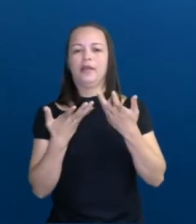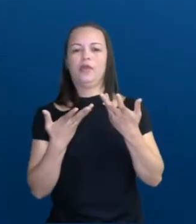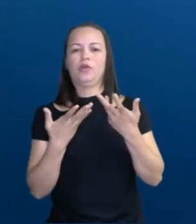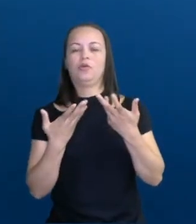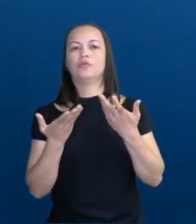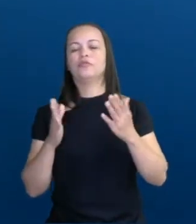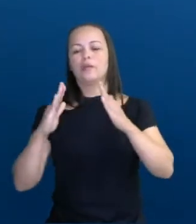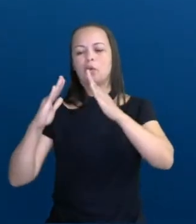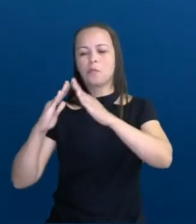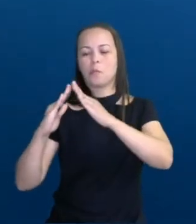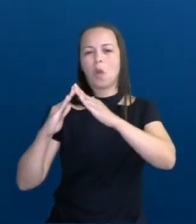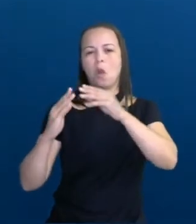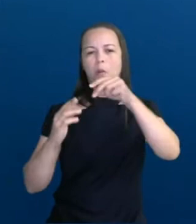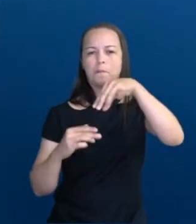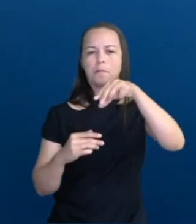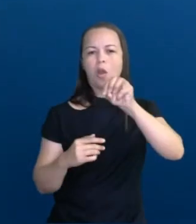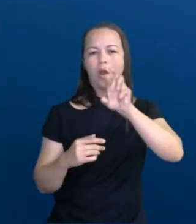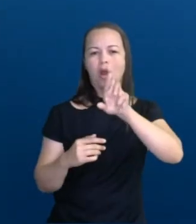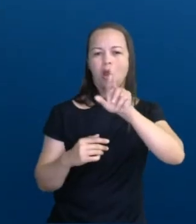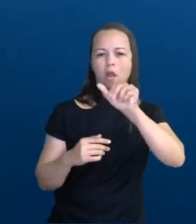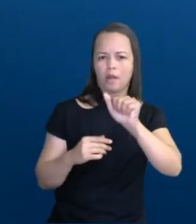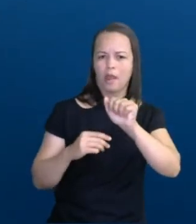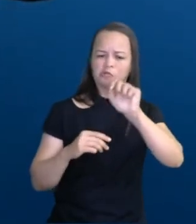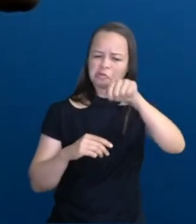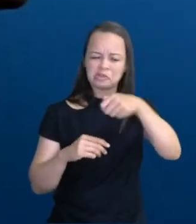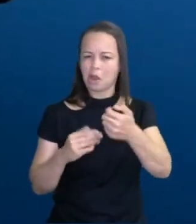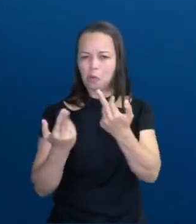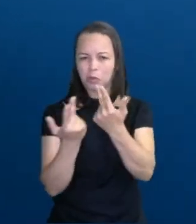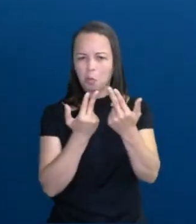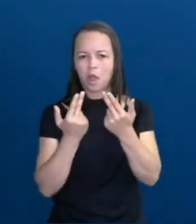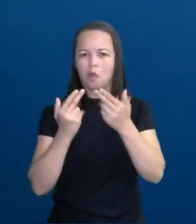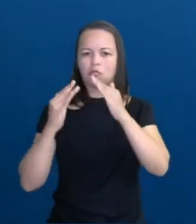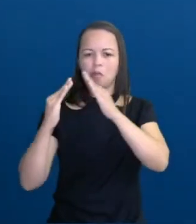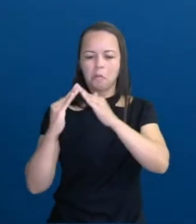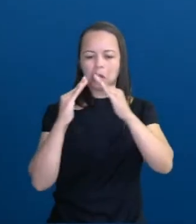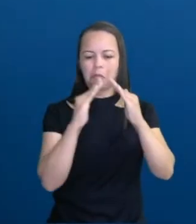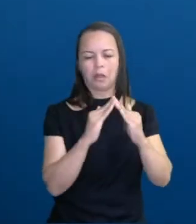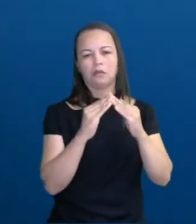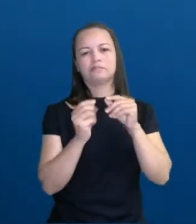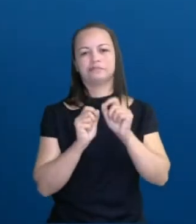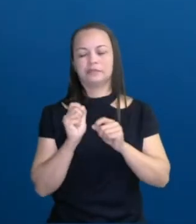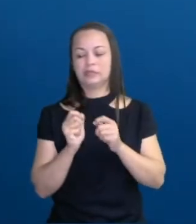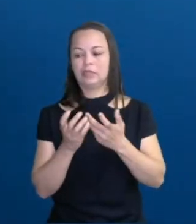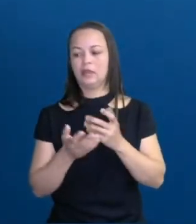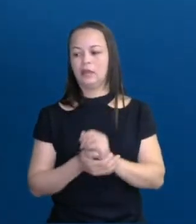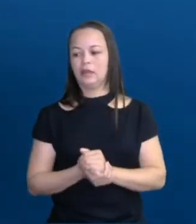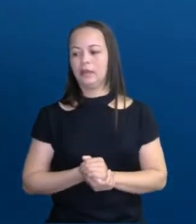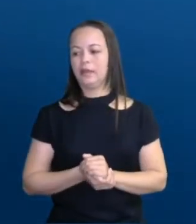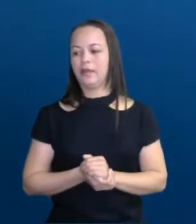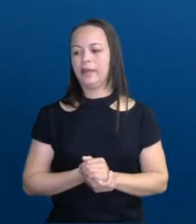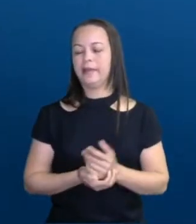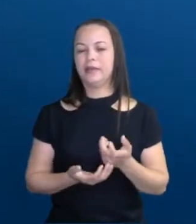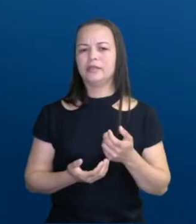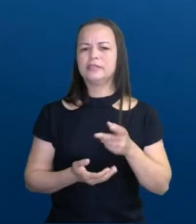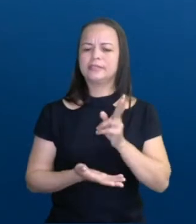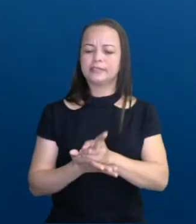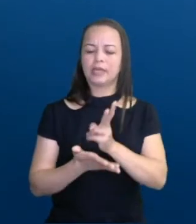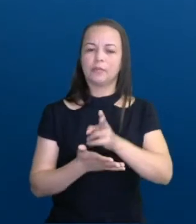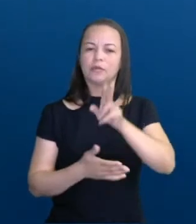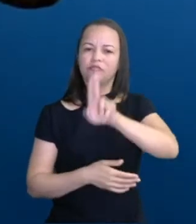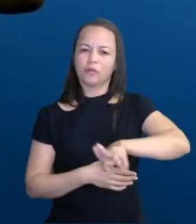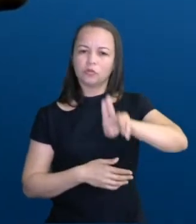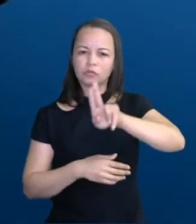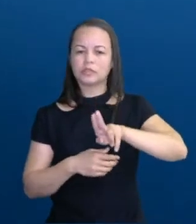verbo morar ou residir tá com esses verbos morar e residir nós sempre